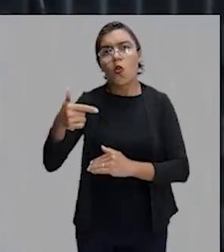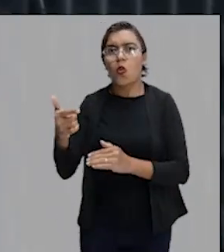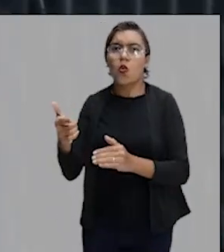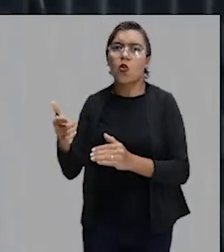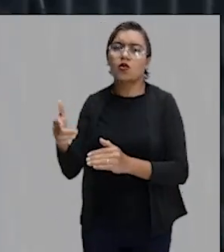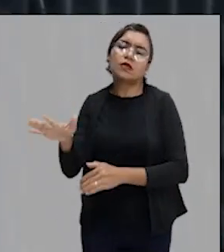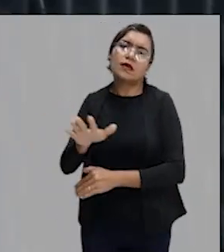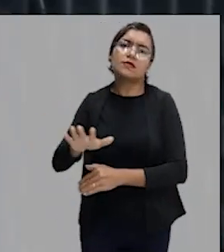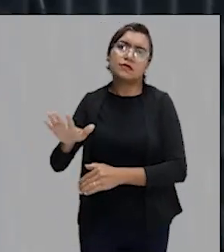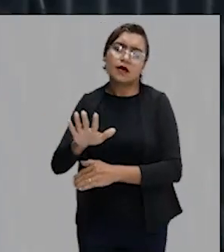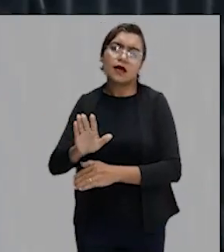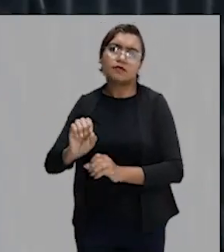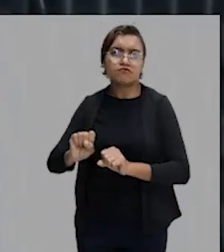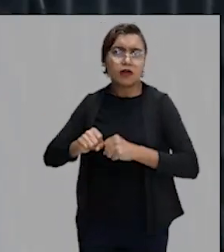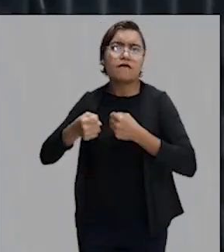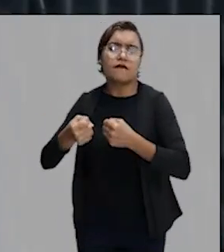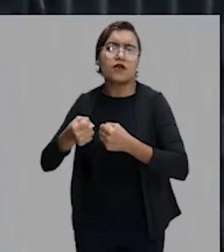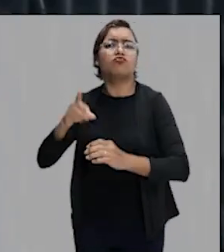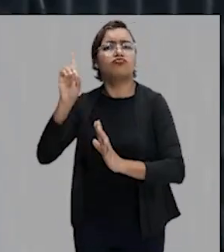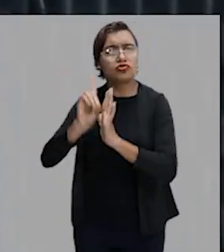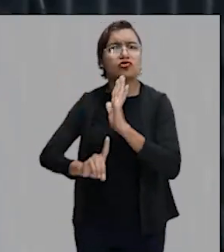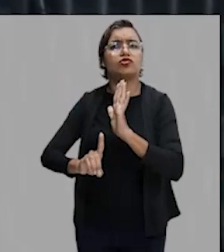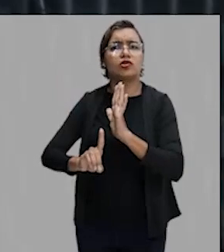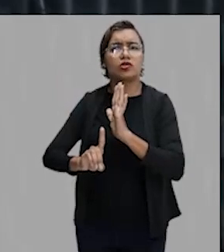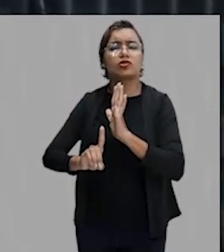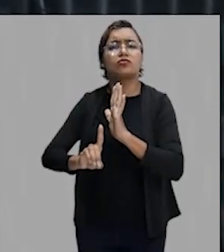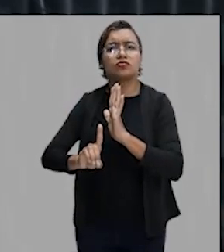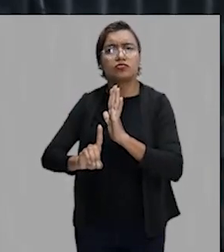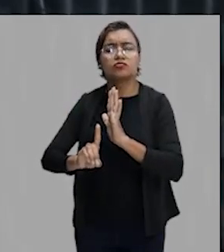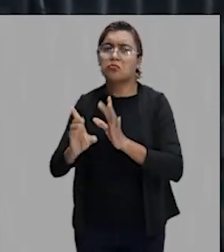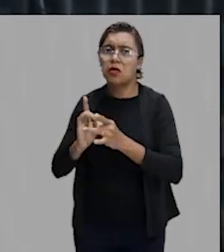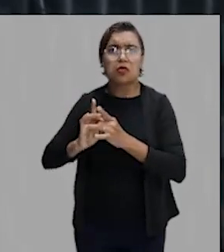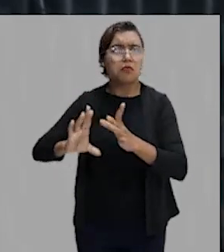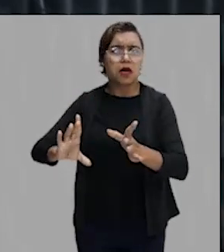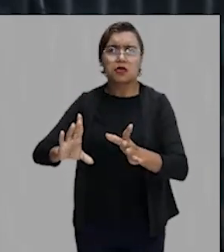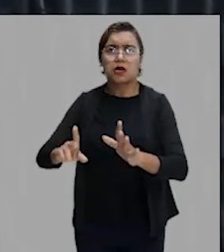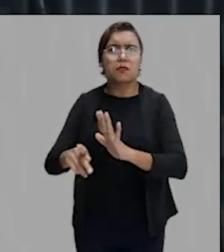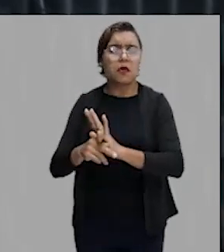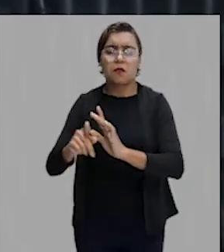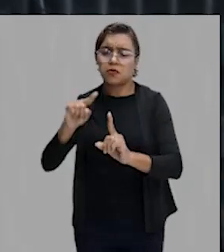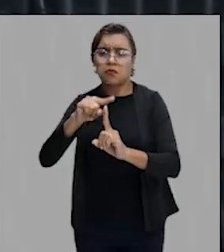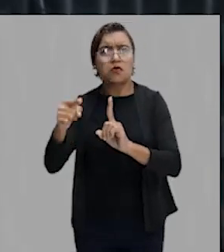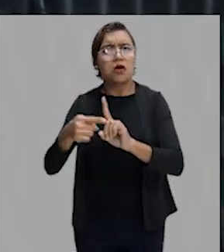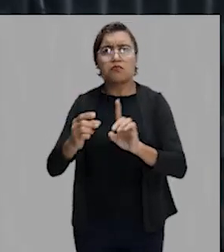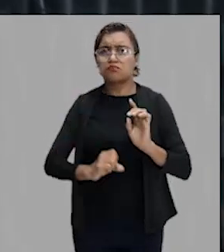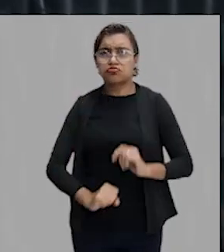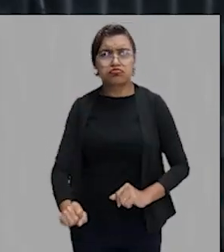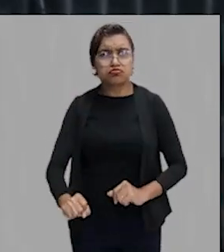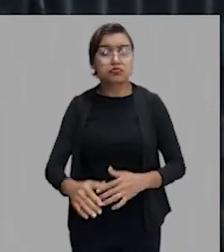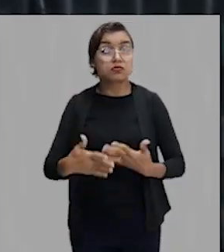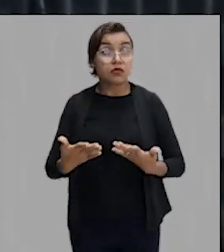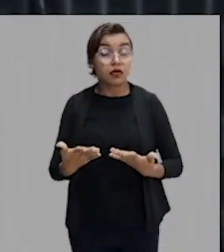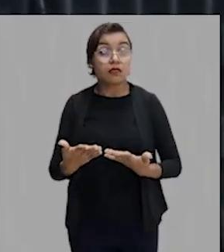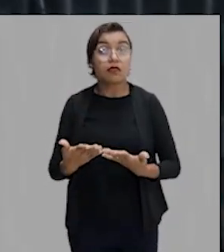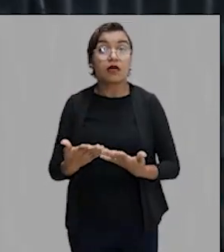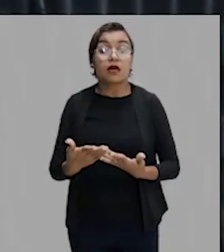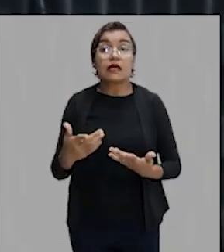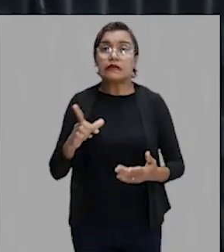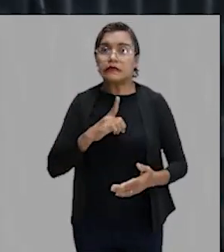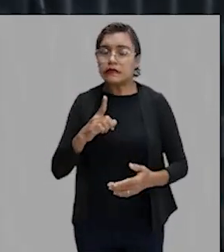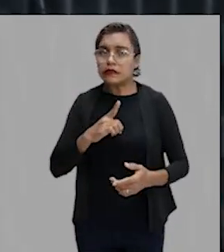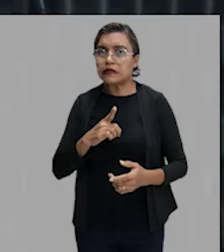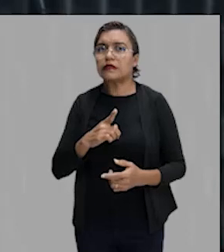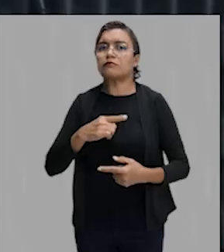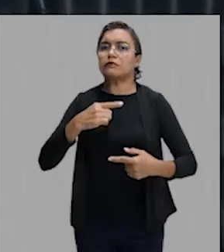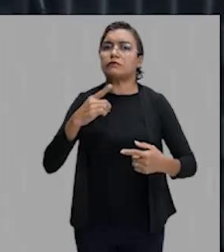outras que defendem que isso seja um direito civil, uma liberdade da gestante, né? Então é uma coisa que realmente gera ainda